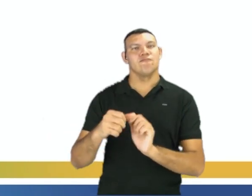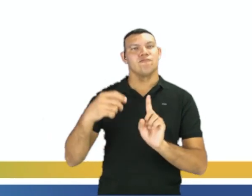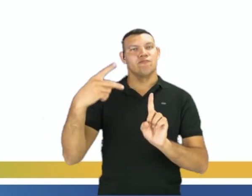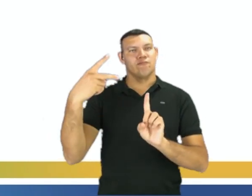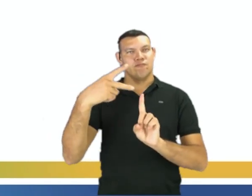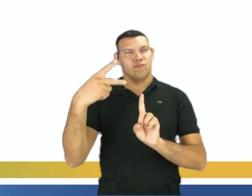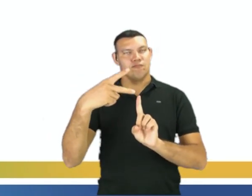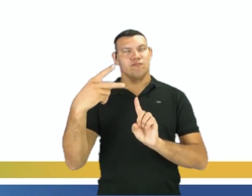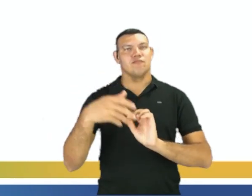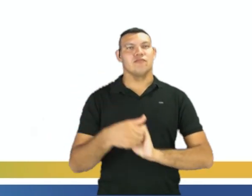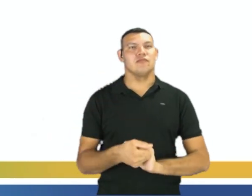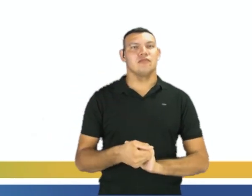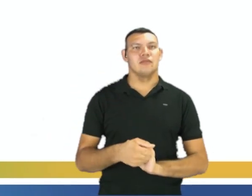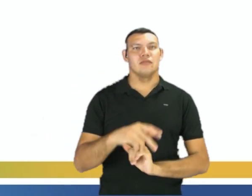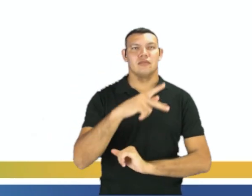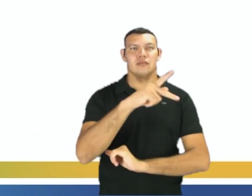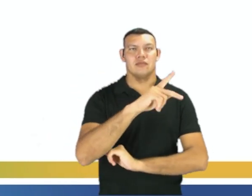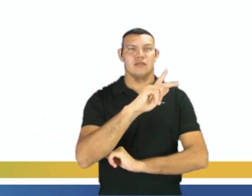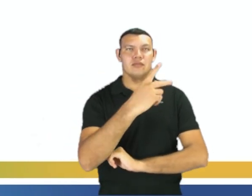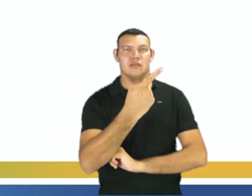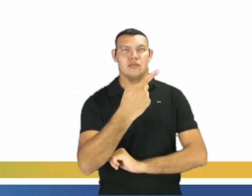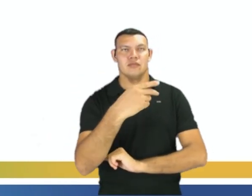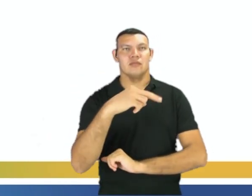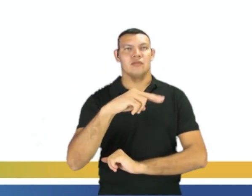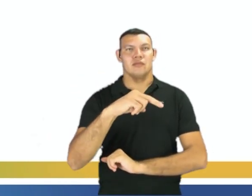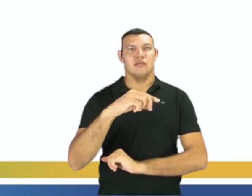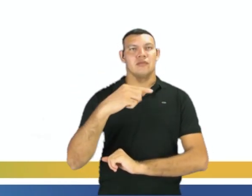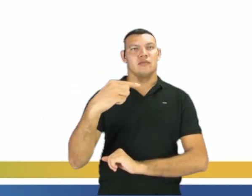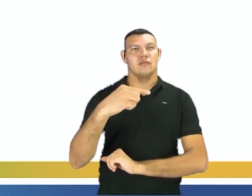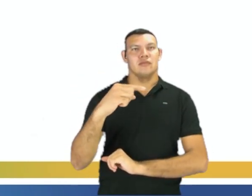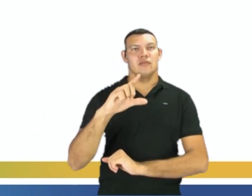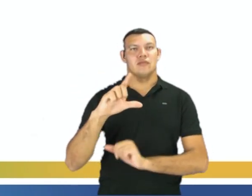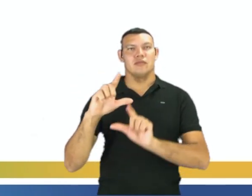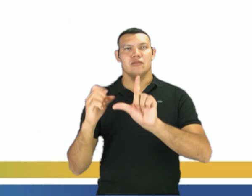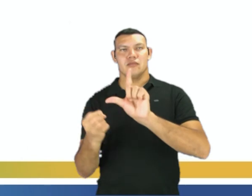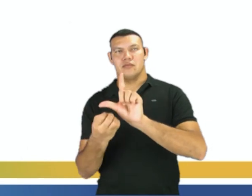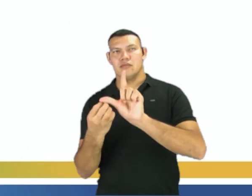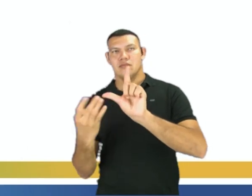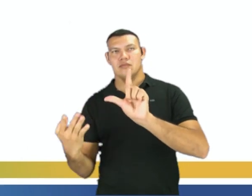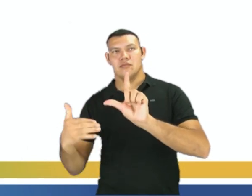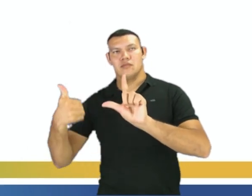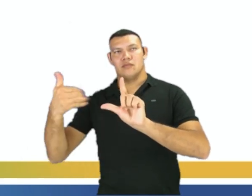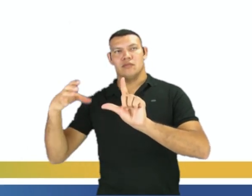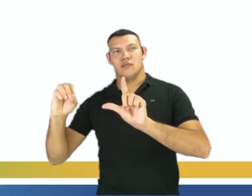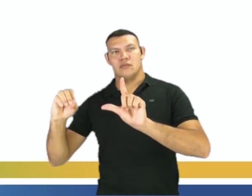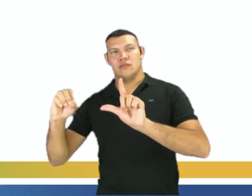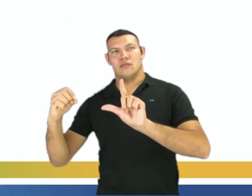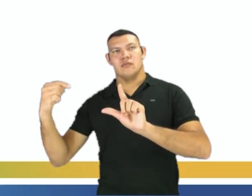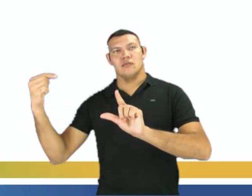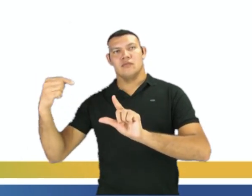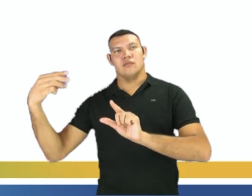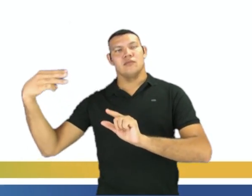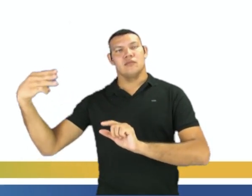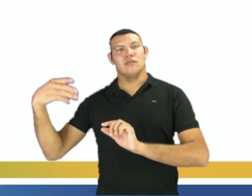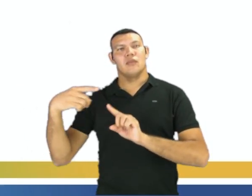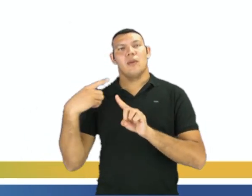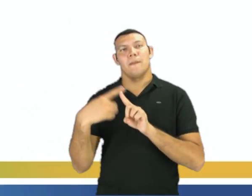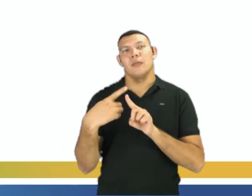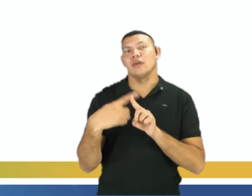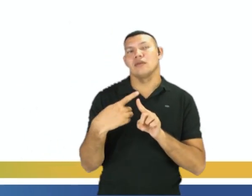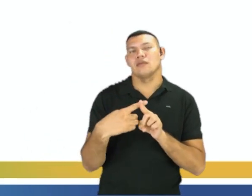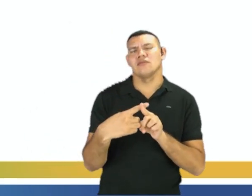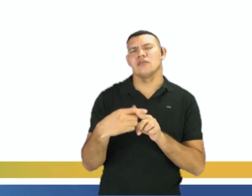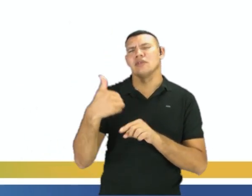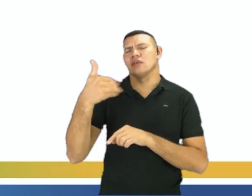nós temos pH é igual menos log de 10 a menos 3. Por que a gente fez isso? Porque quando a gente